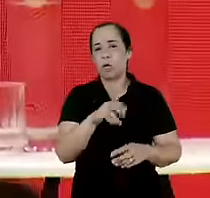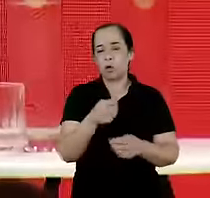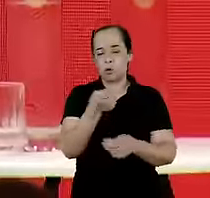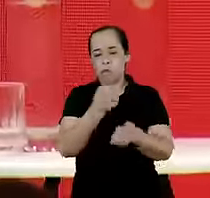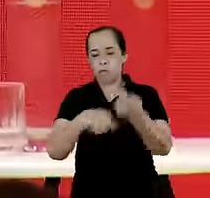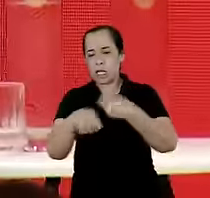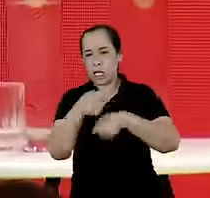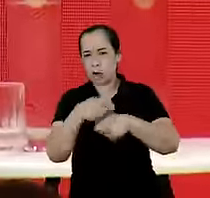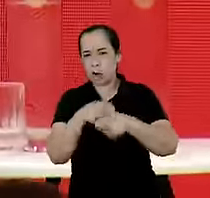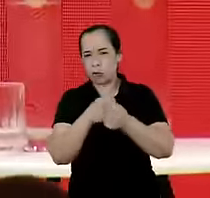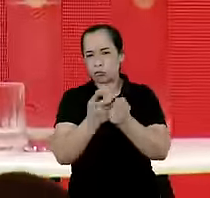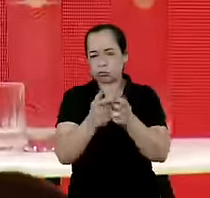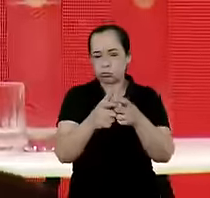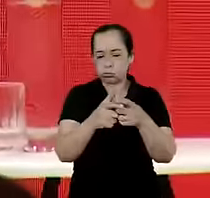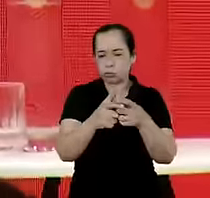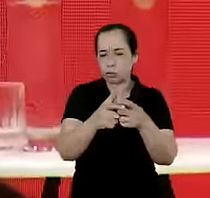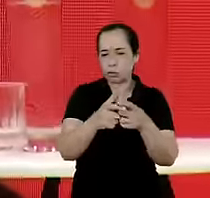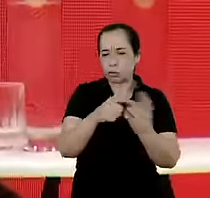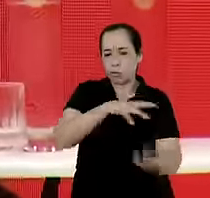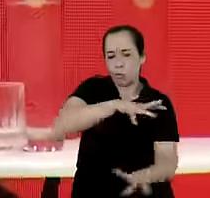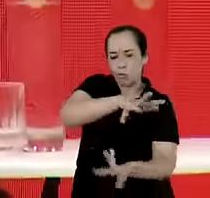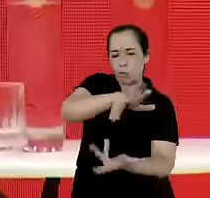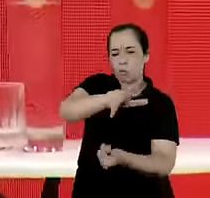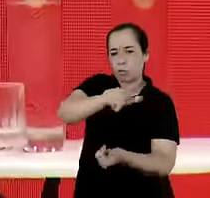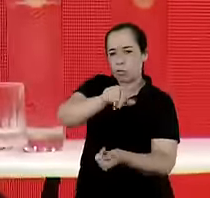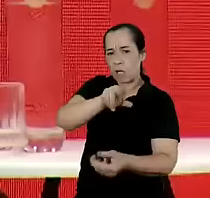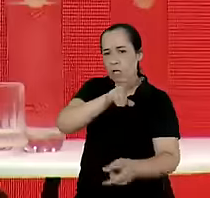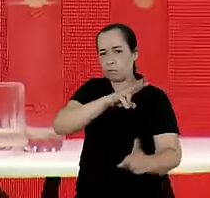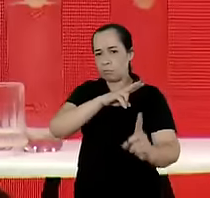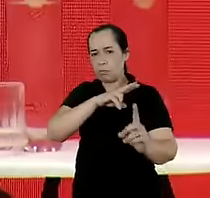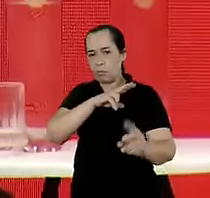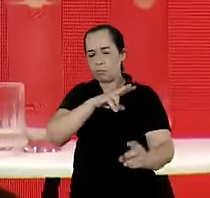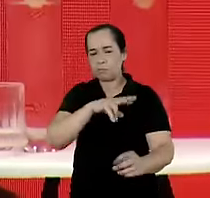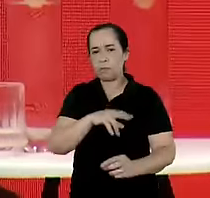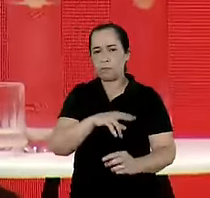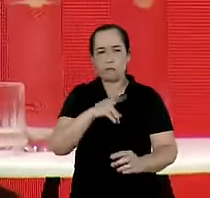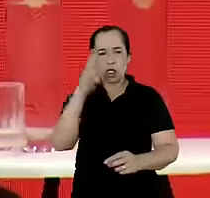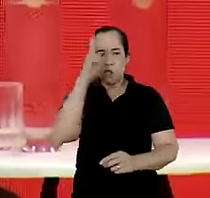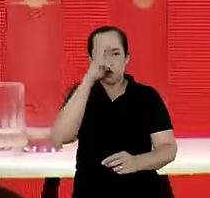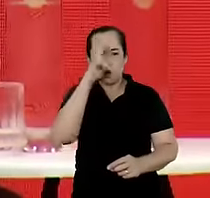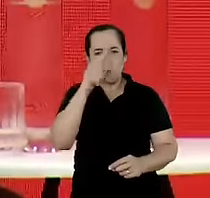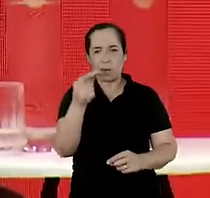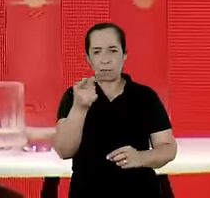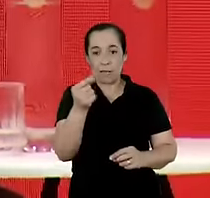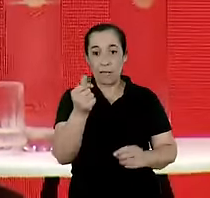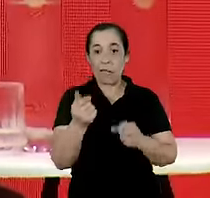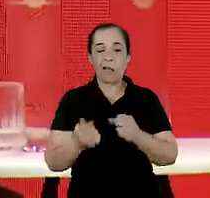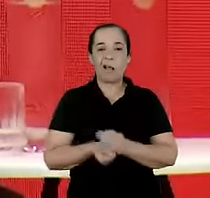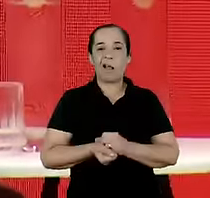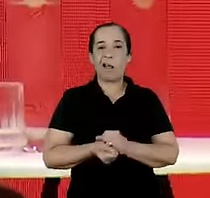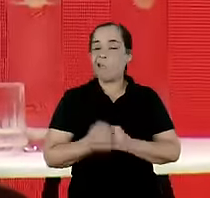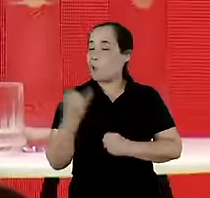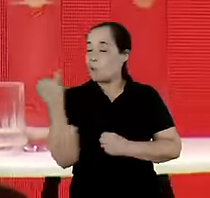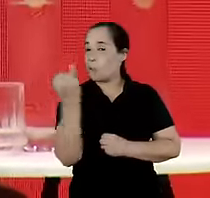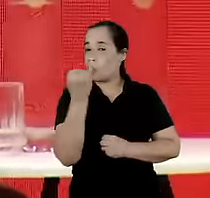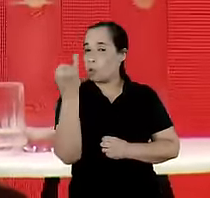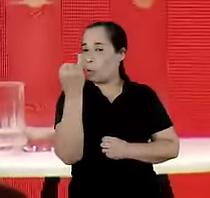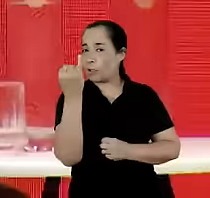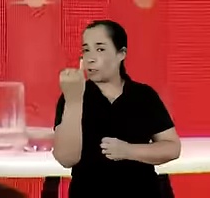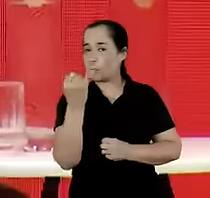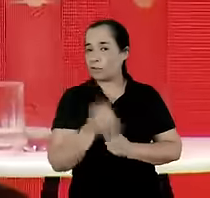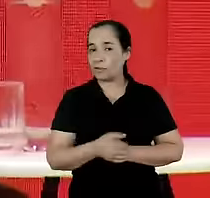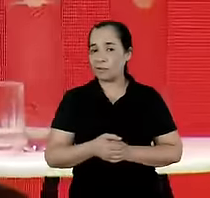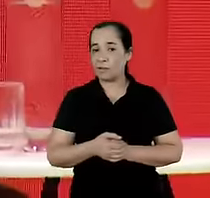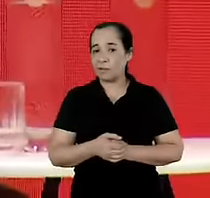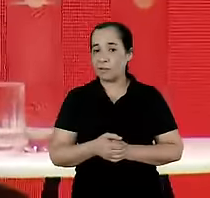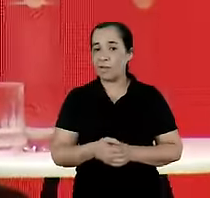panorama eh histórico e o de precificação é a base do nosso fundamento né É assim que a gente faz a formulação